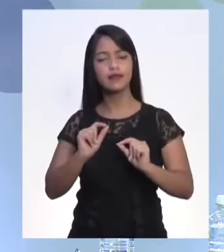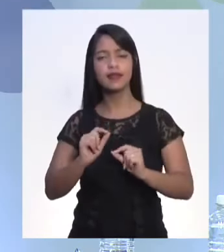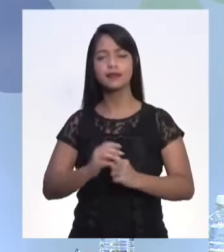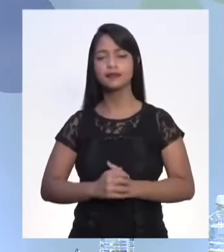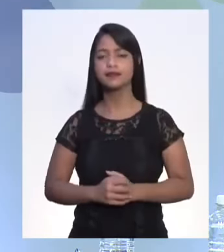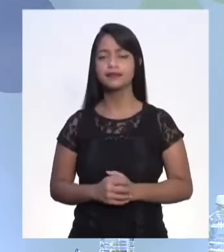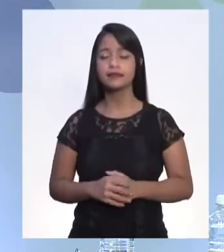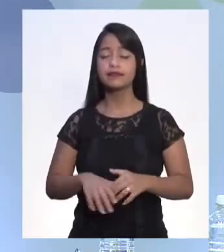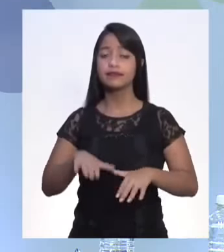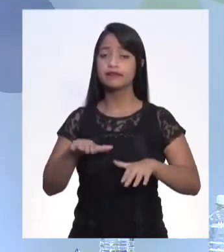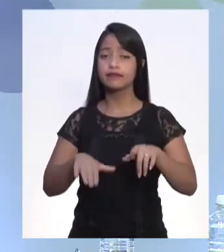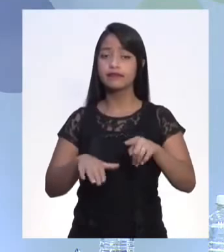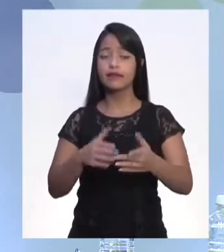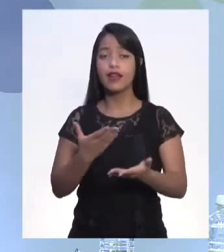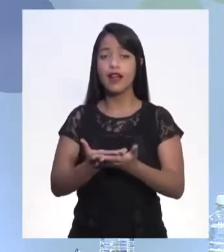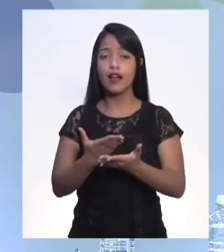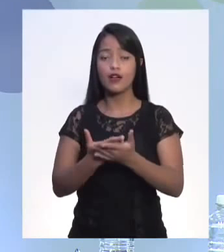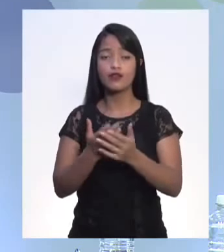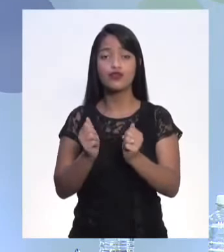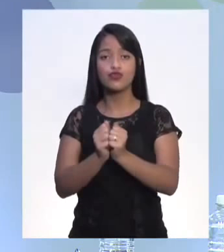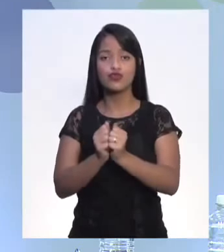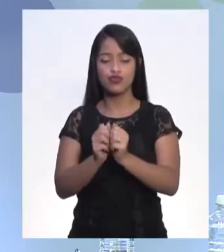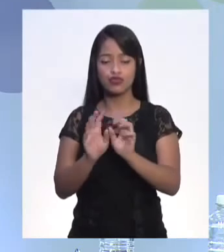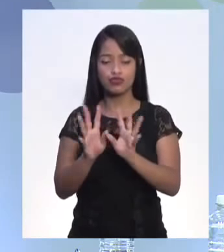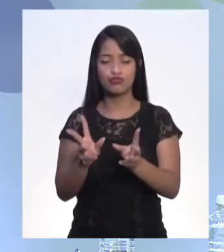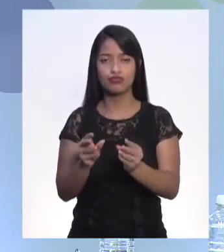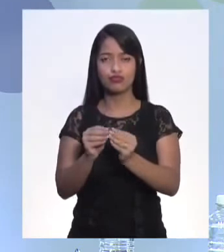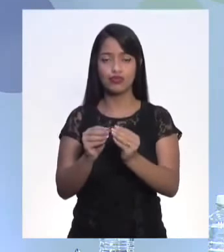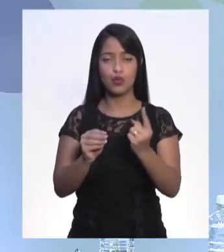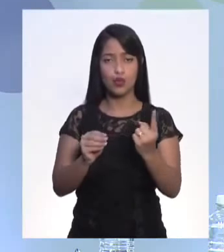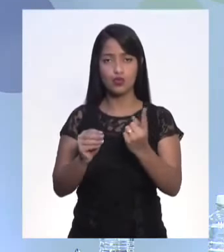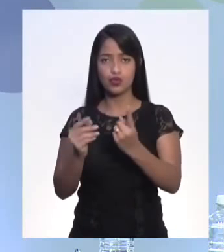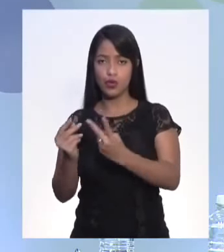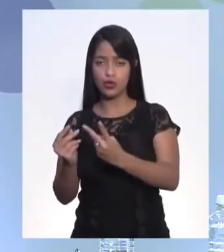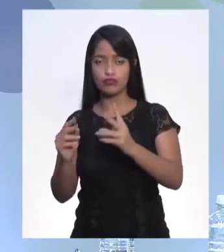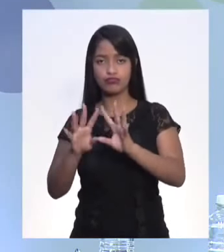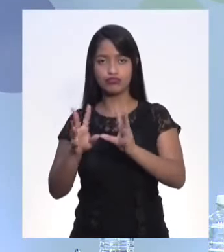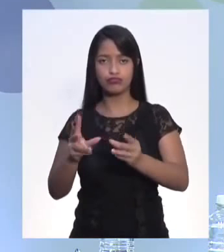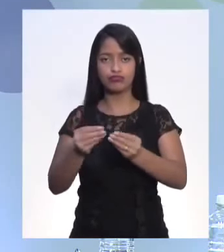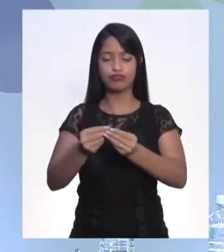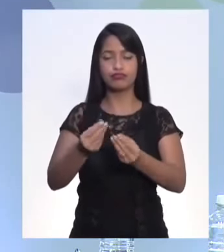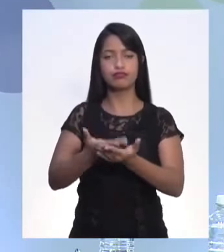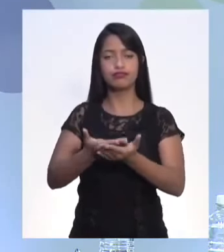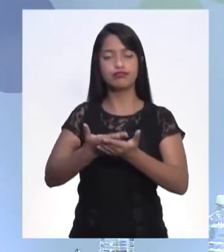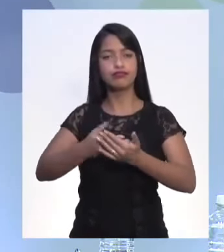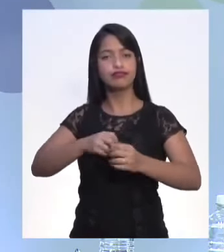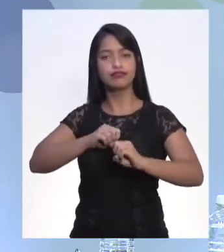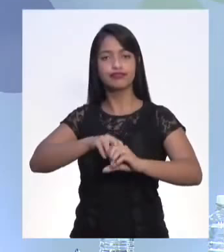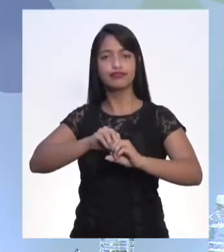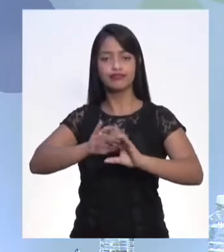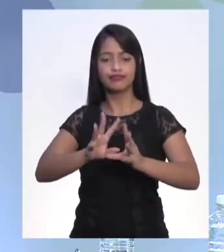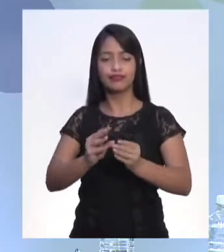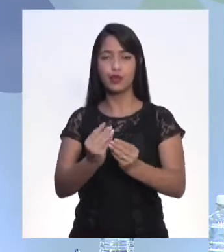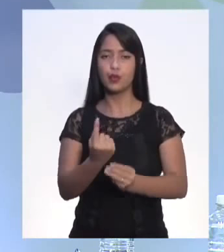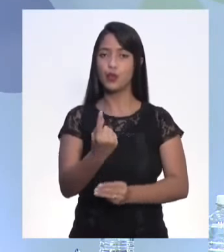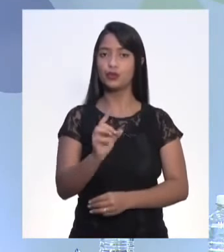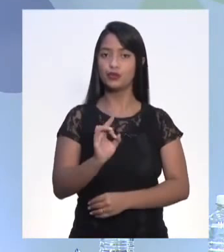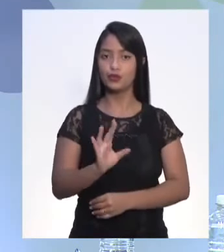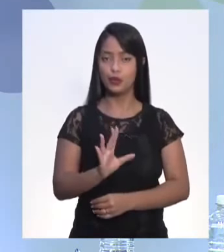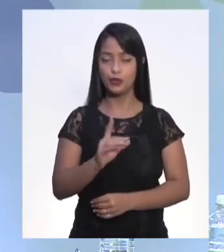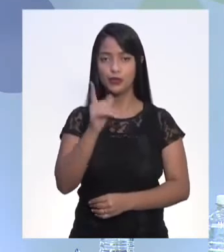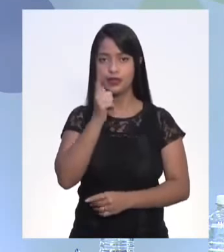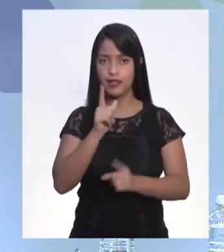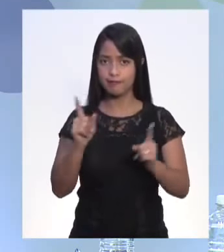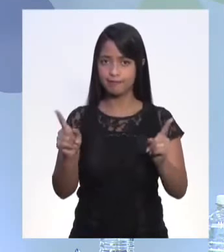algumas situações aí você vai ter aula 1 e aula 2 como foi o caso o caso de ontem para a gente dar uma uma reduzida aí no